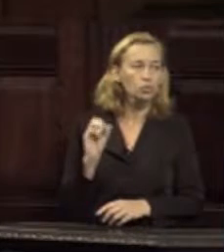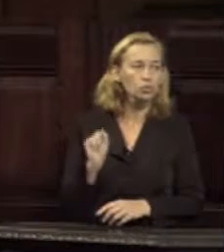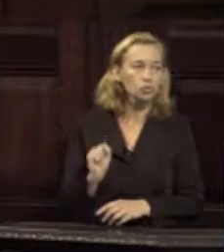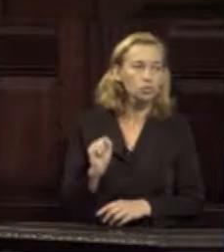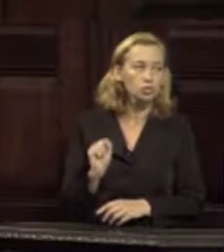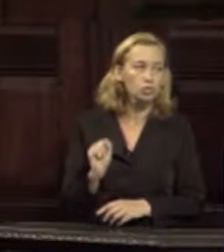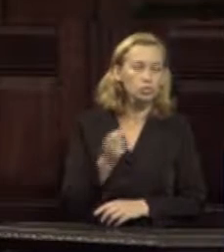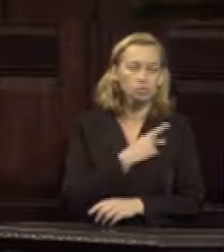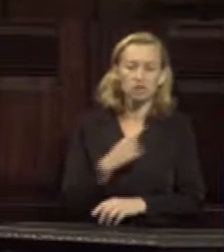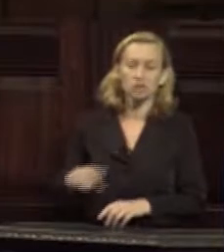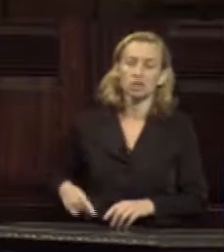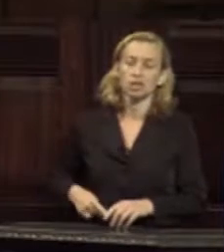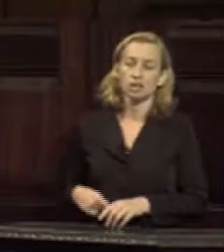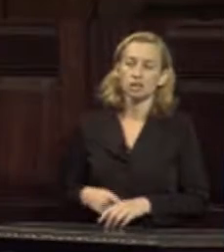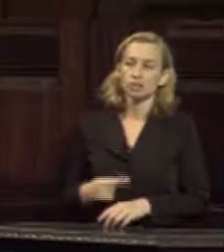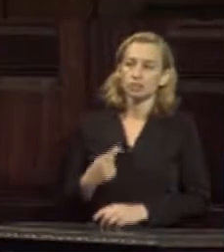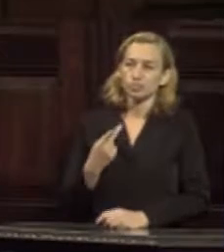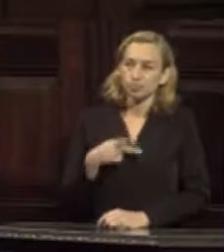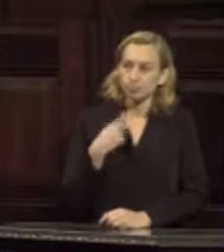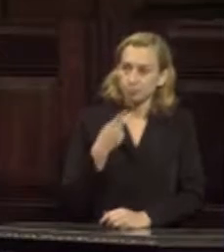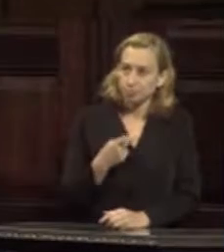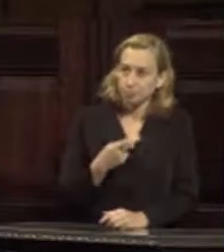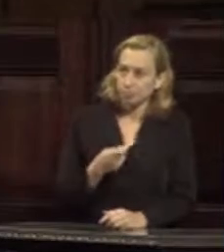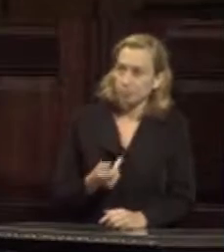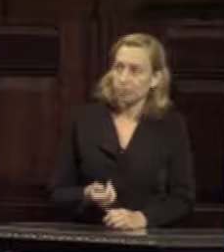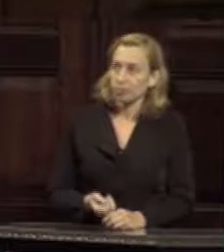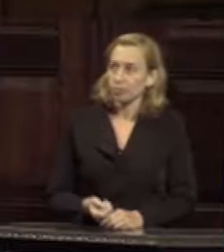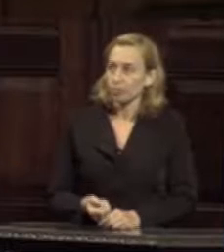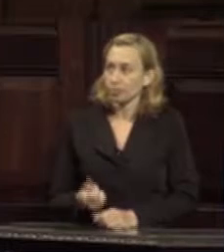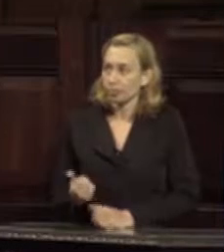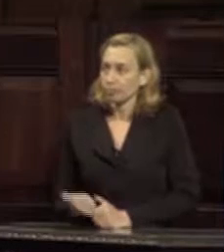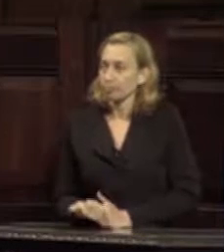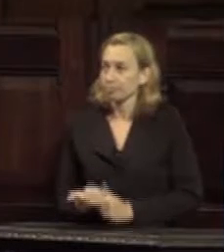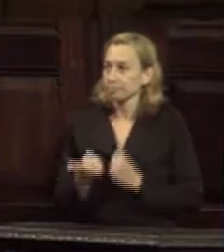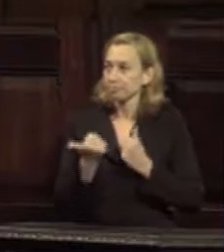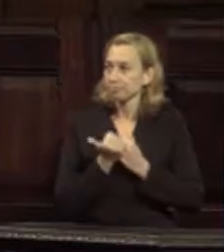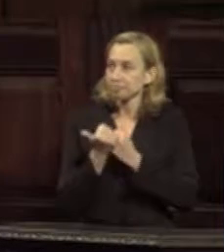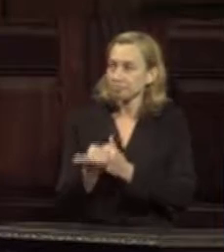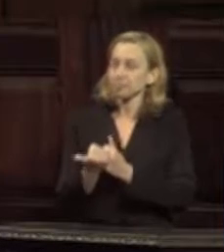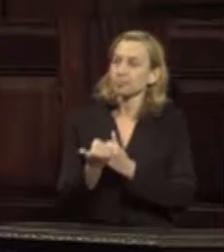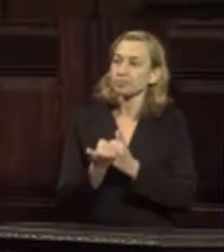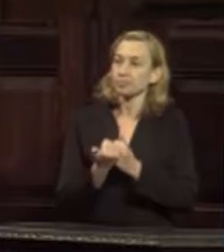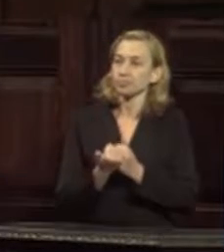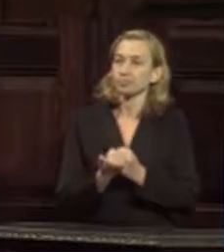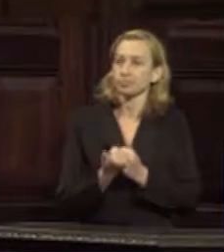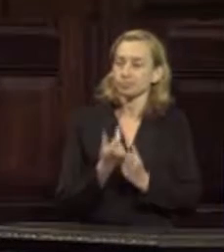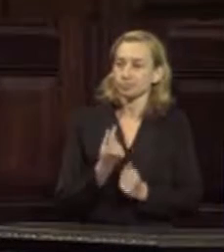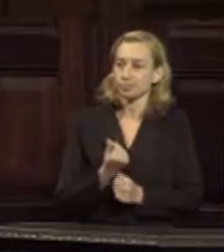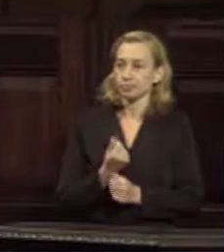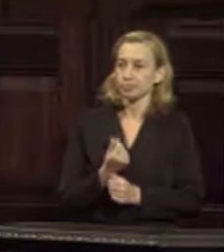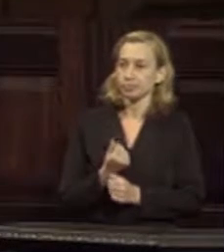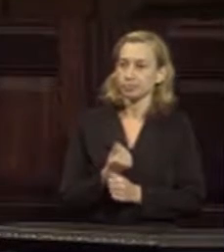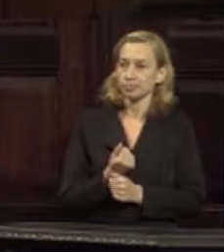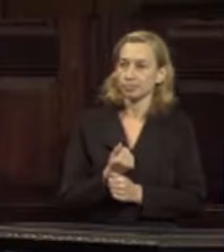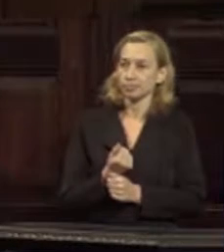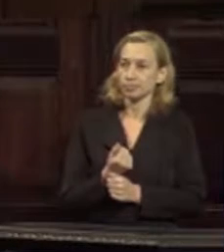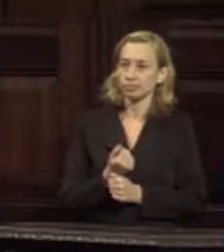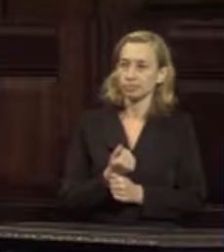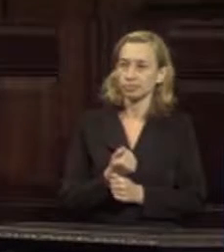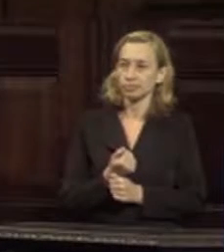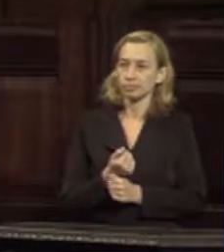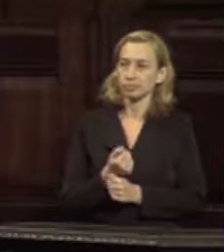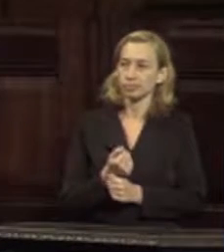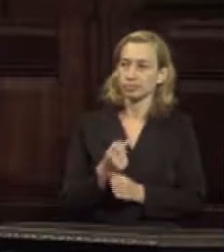República fala sobre o apoio financeiro para a intervenção federal no Rio de Janeiro em